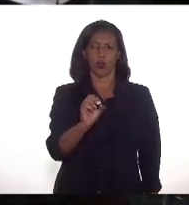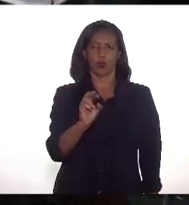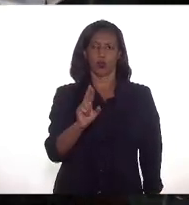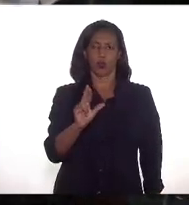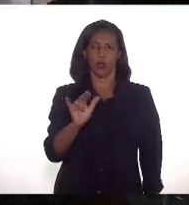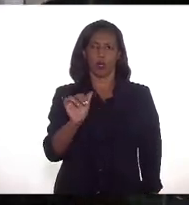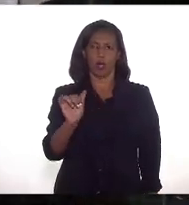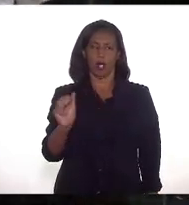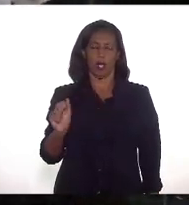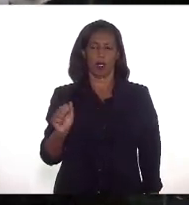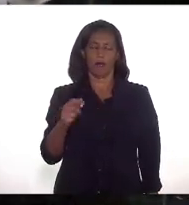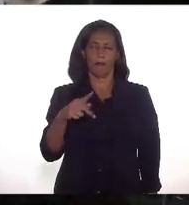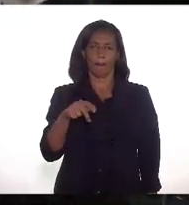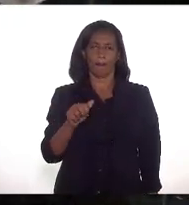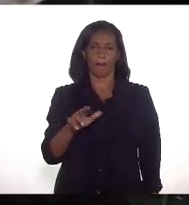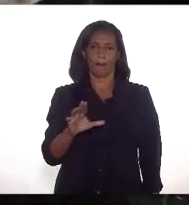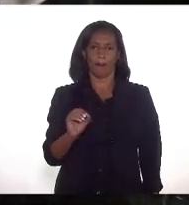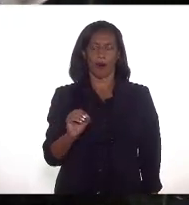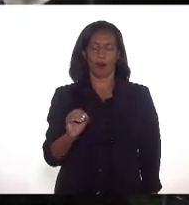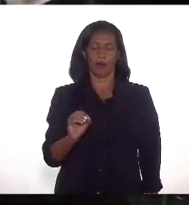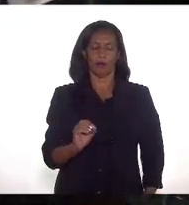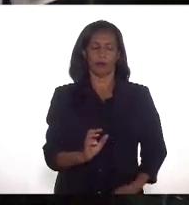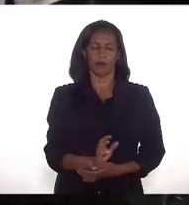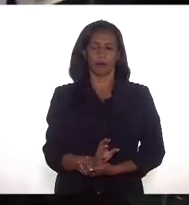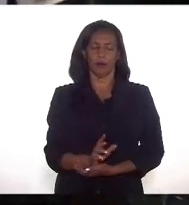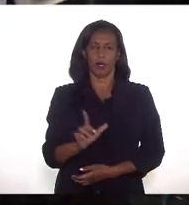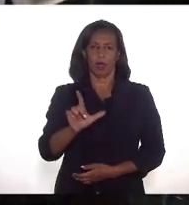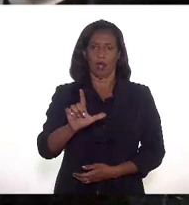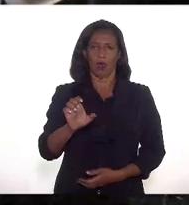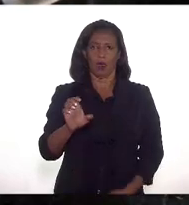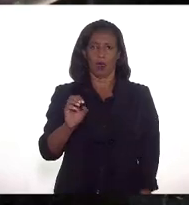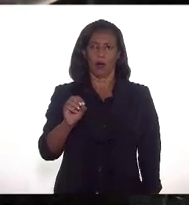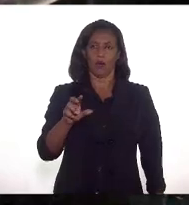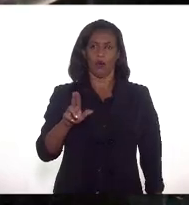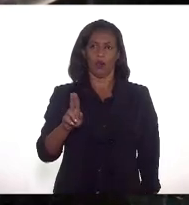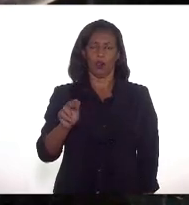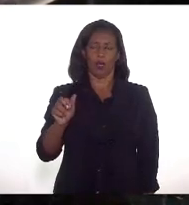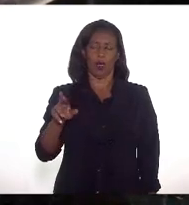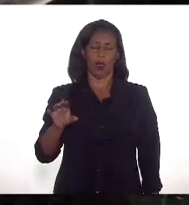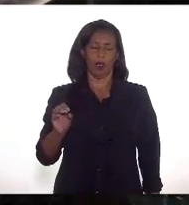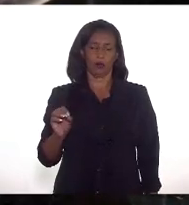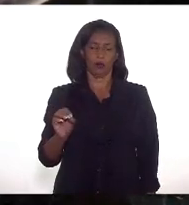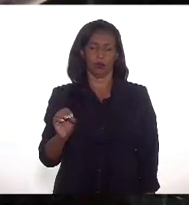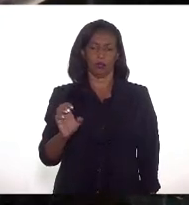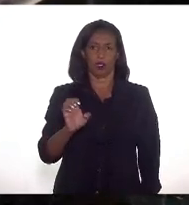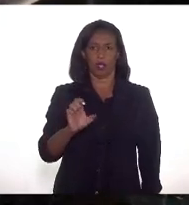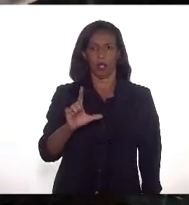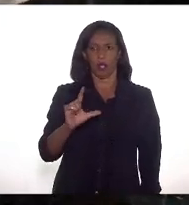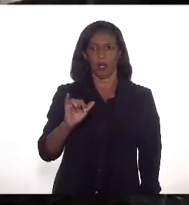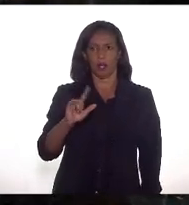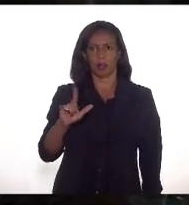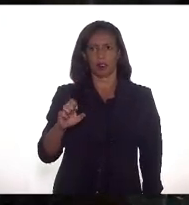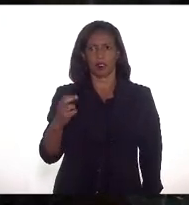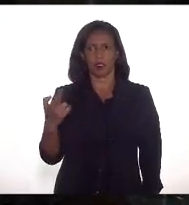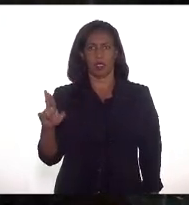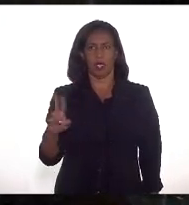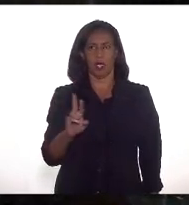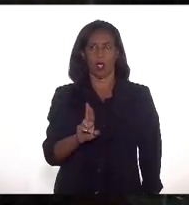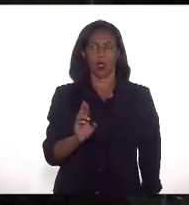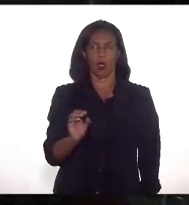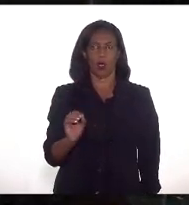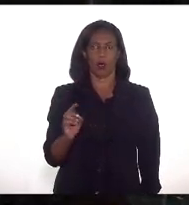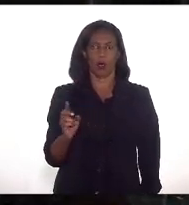Souza, Paulo Roberto, Leonardo Pacheco, Elisé Viana, Rodrigo Silva